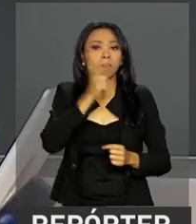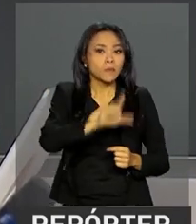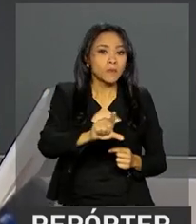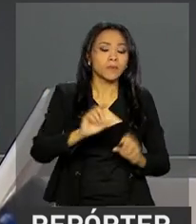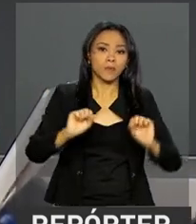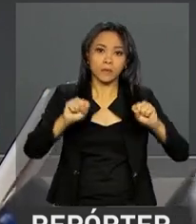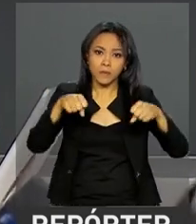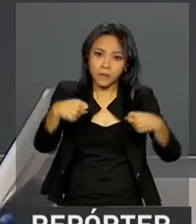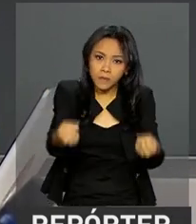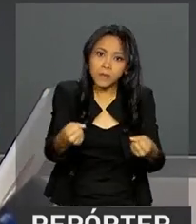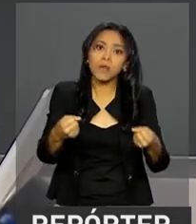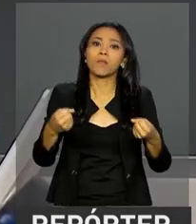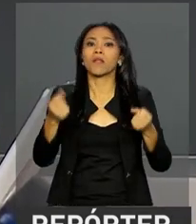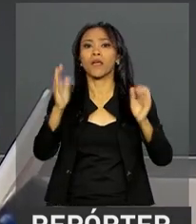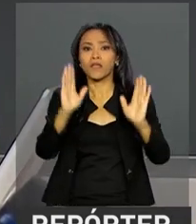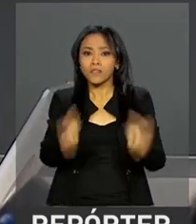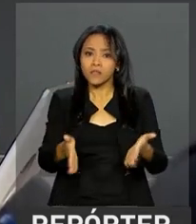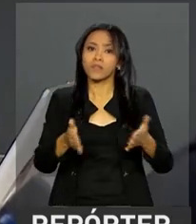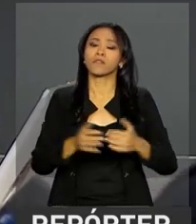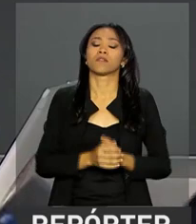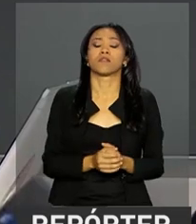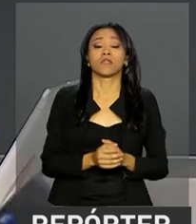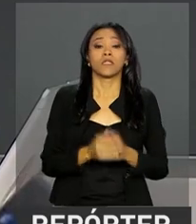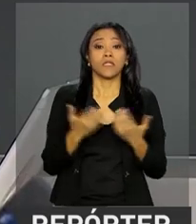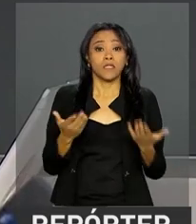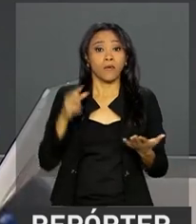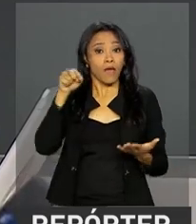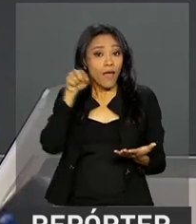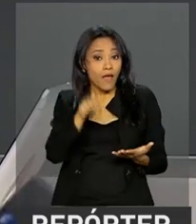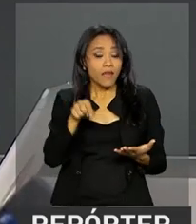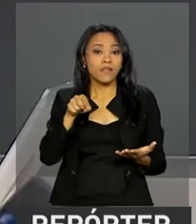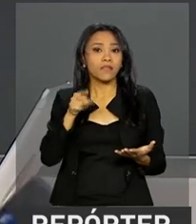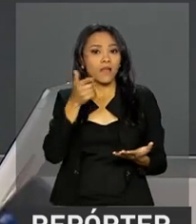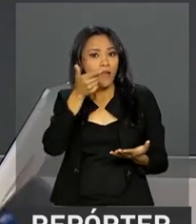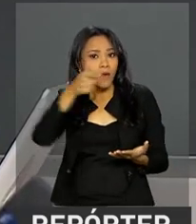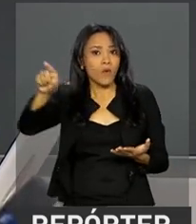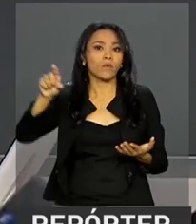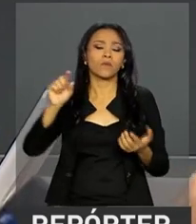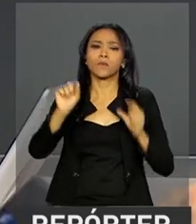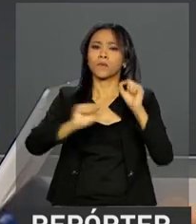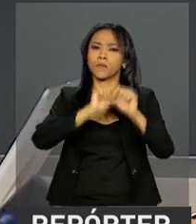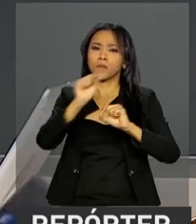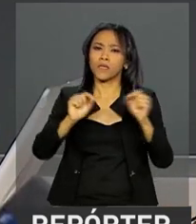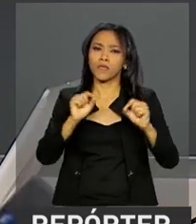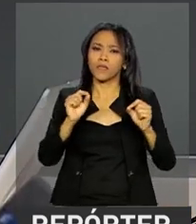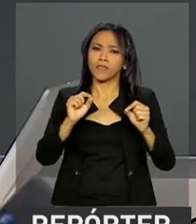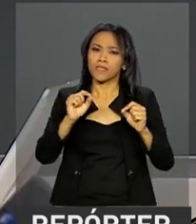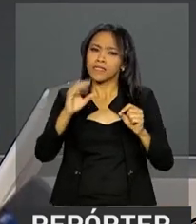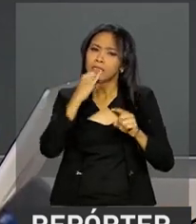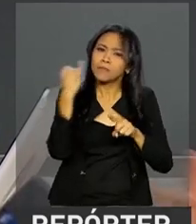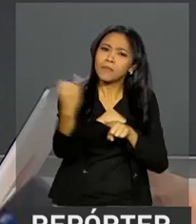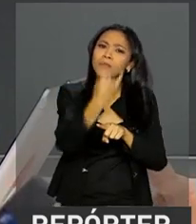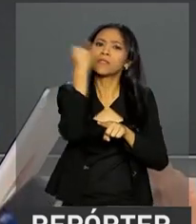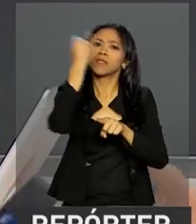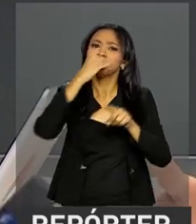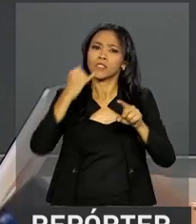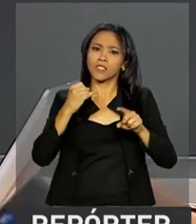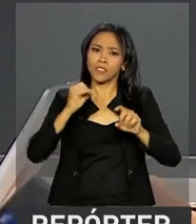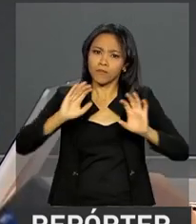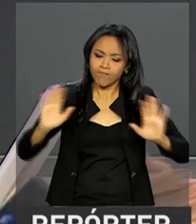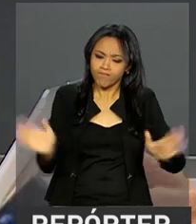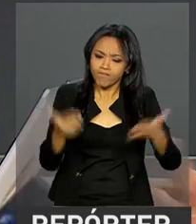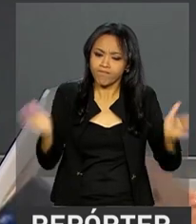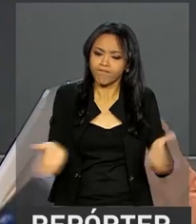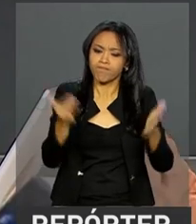das provisões dos bancos já está chegando ao final. Então, esse é um outro fator também que impulsiona a arrecadação, além